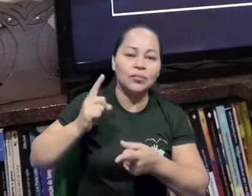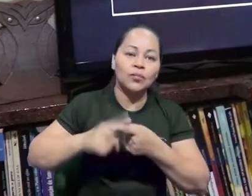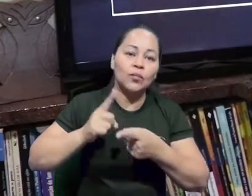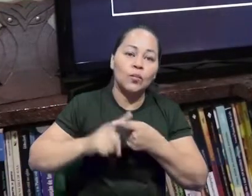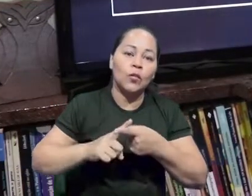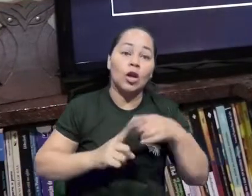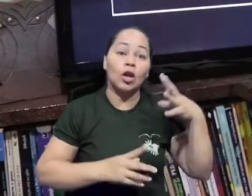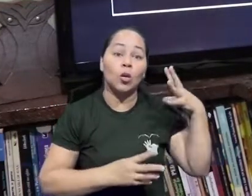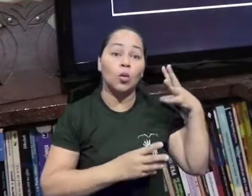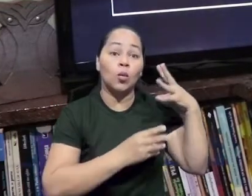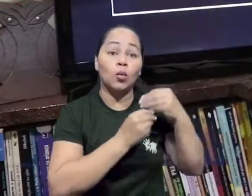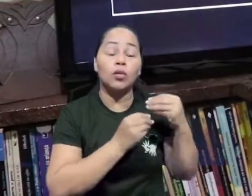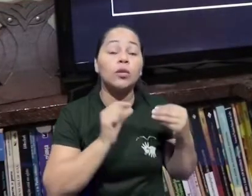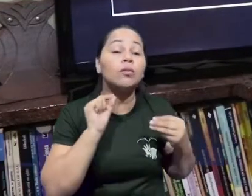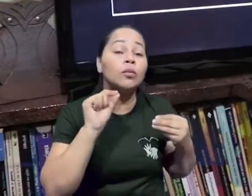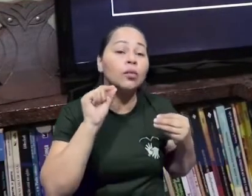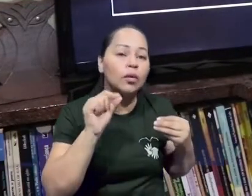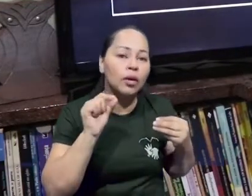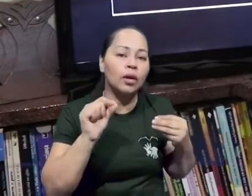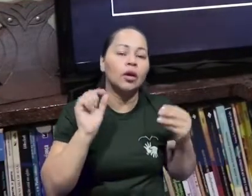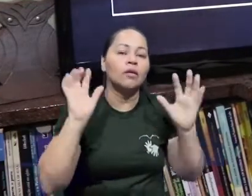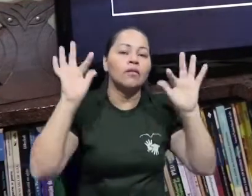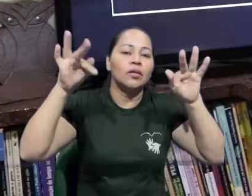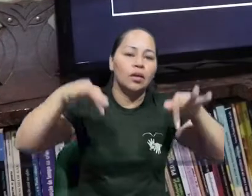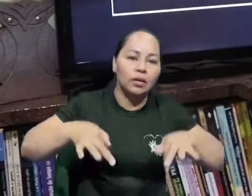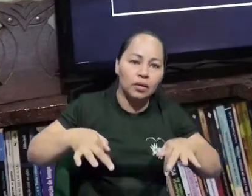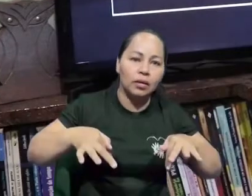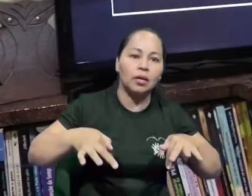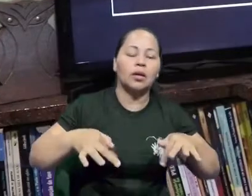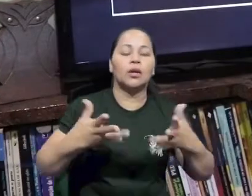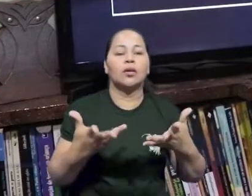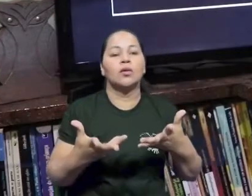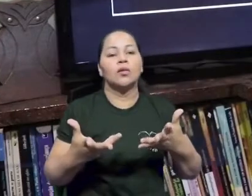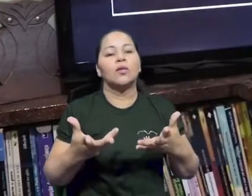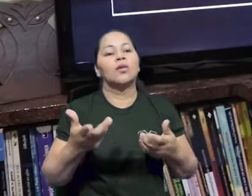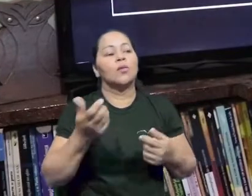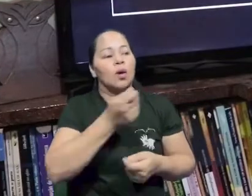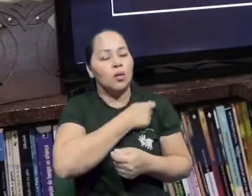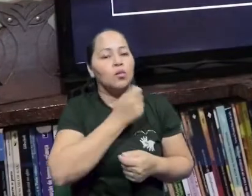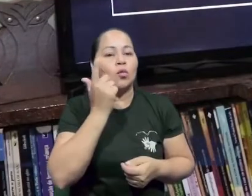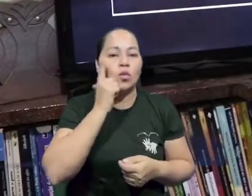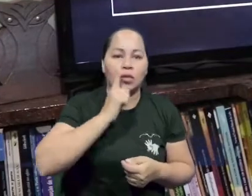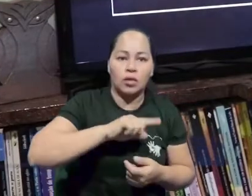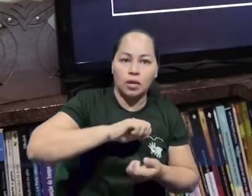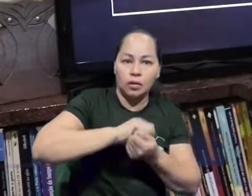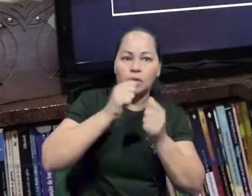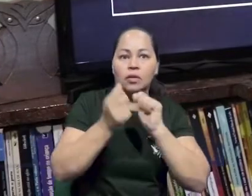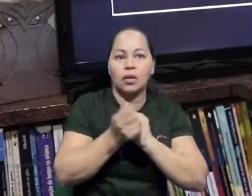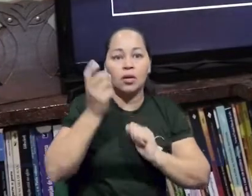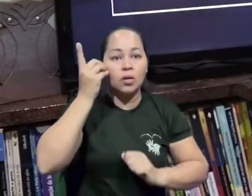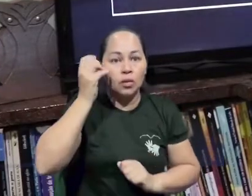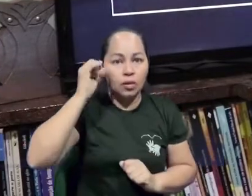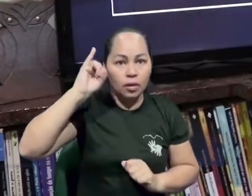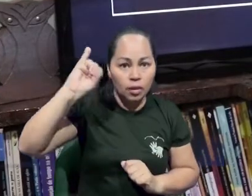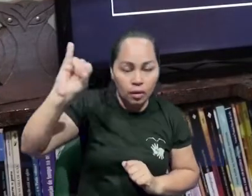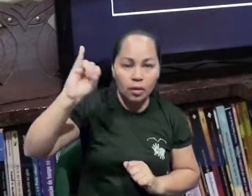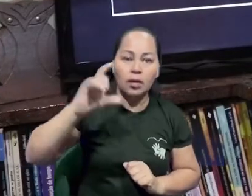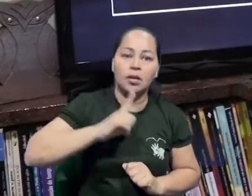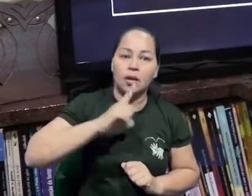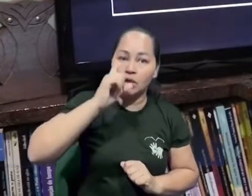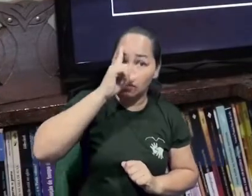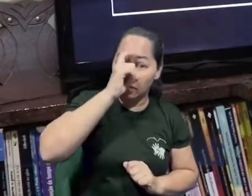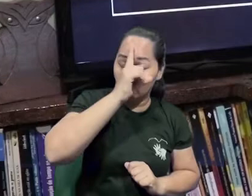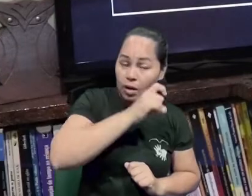conclui-se que o aluno apresenta comprometimento nas seguintes habilidades do comportamento adaptativo. DI leve. Ele